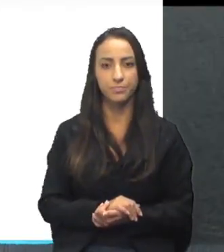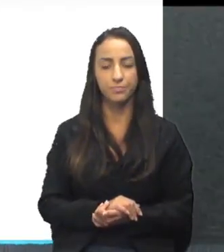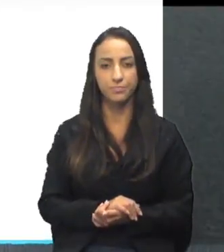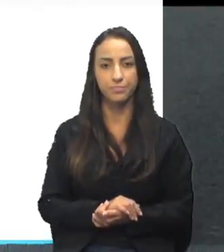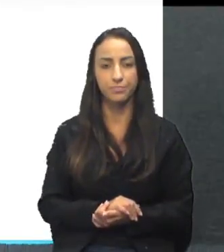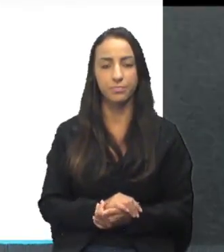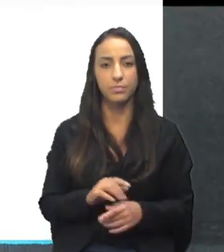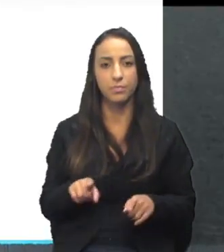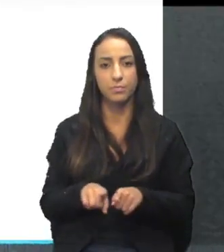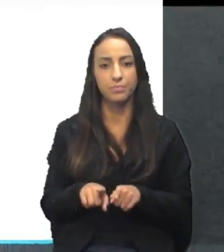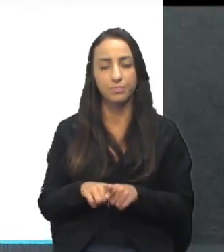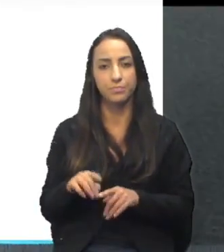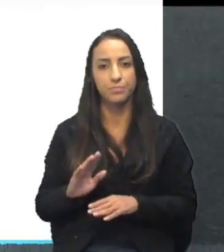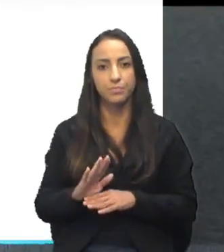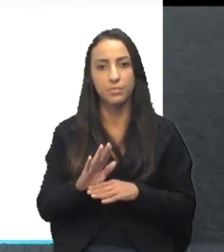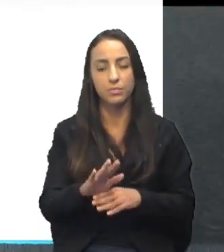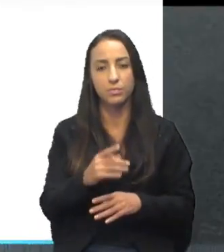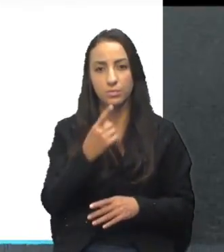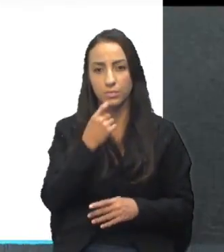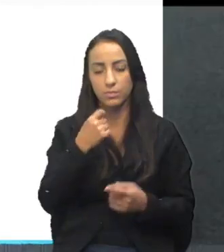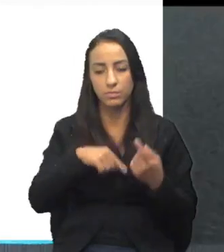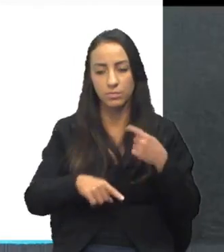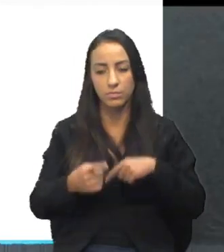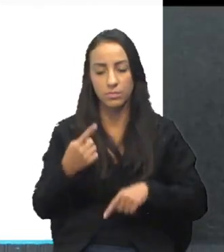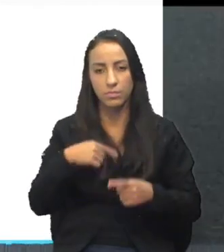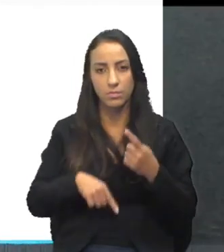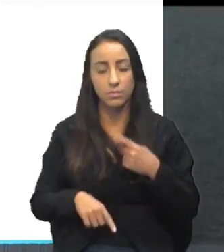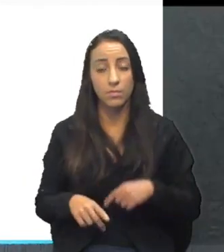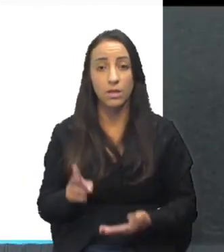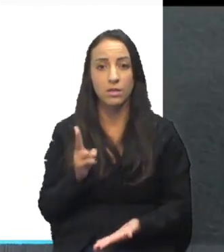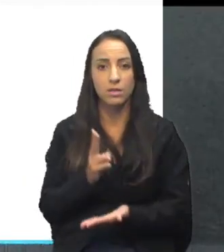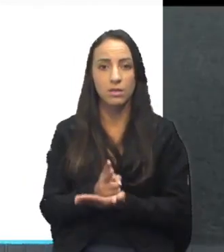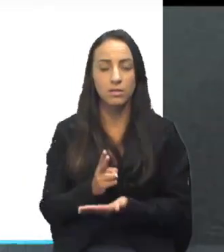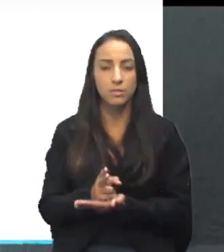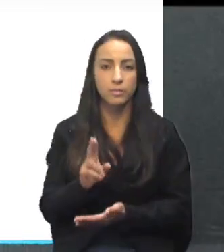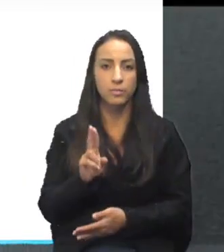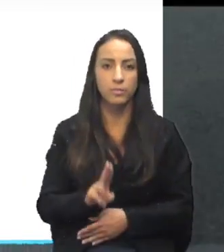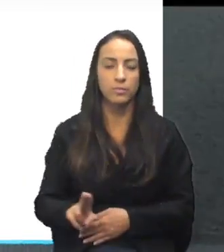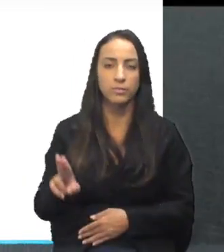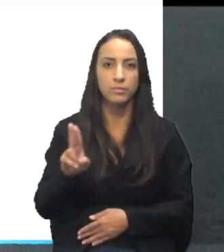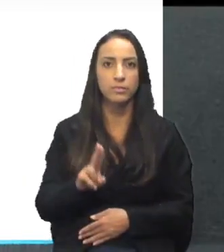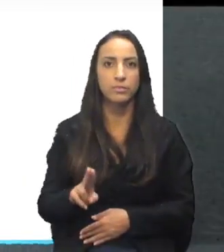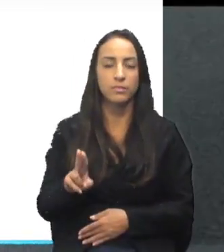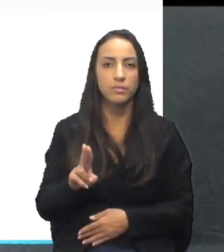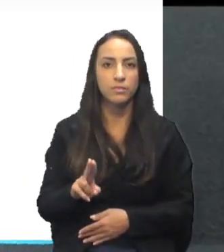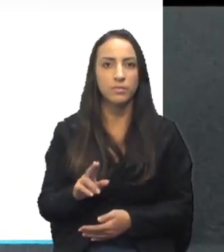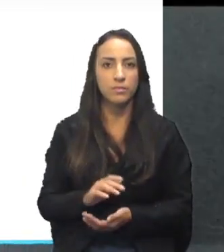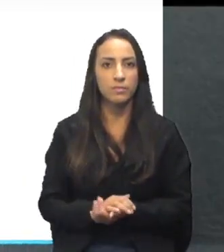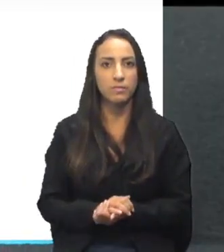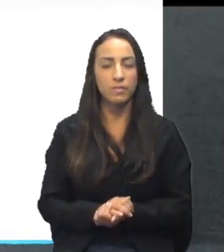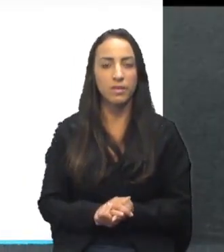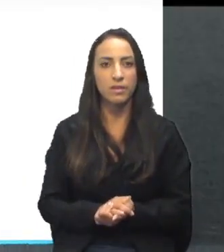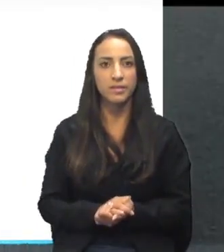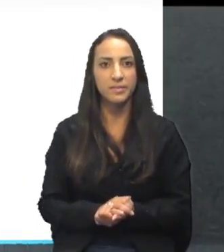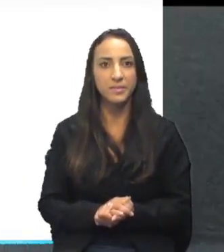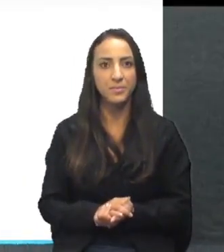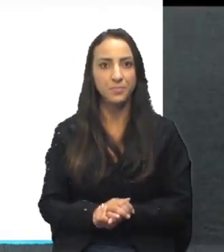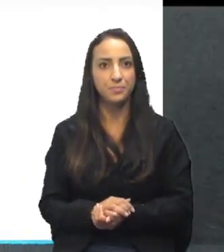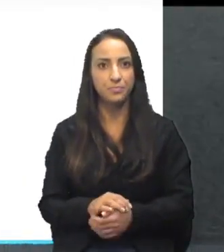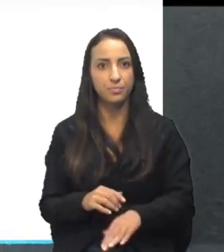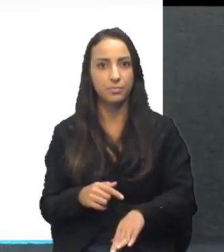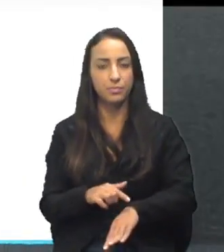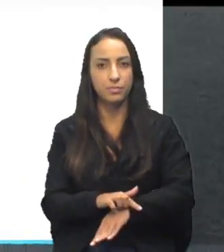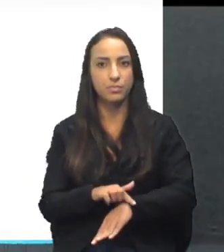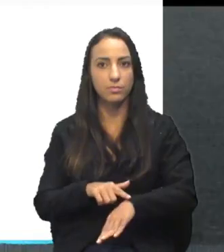e também favorece aí o fluxo sanguíneo. Sempre deve ser realizado da parte mais